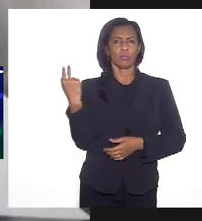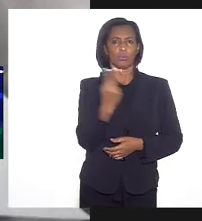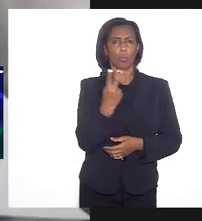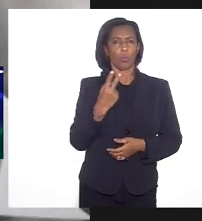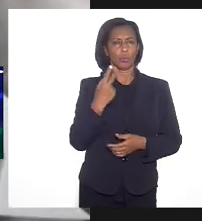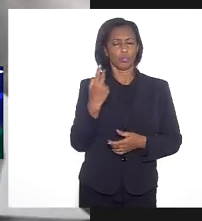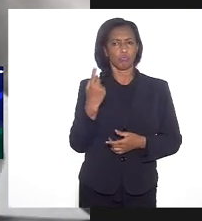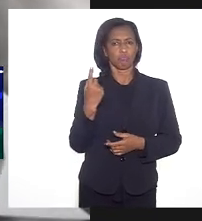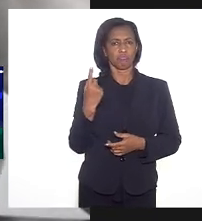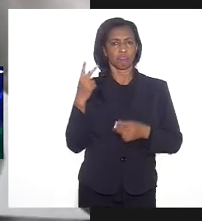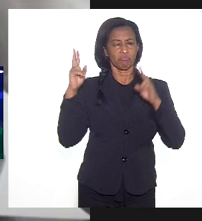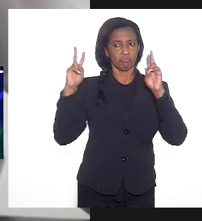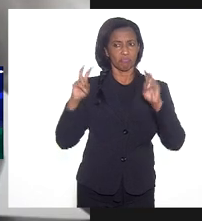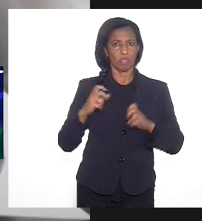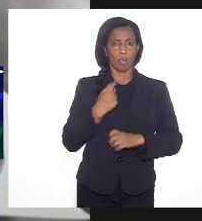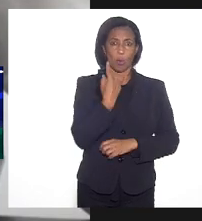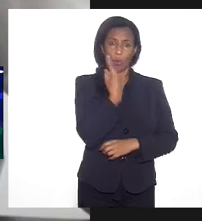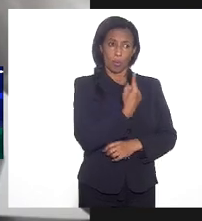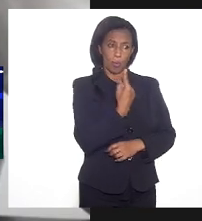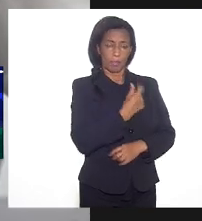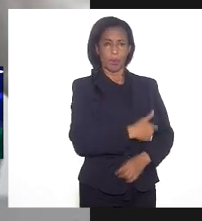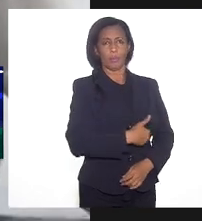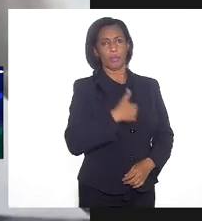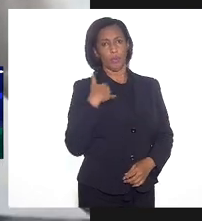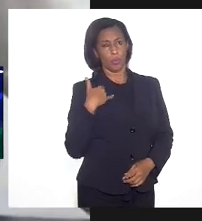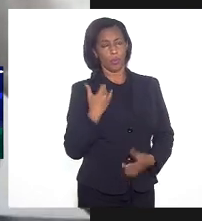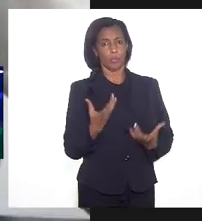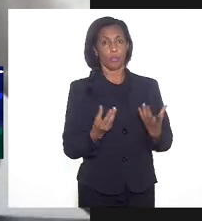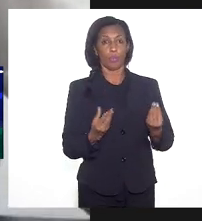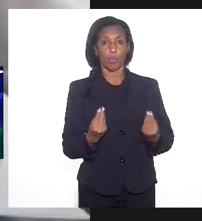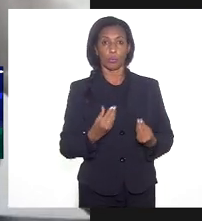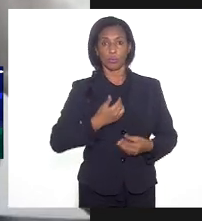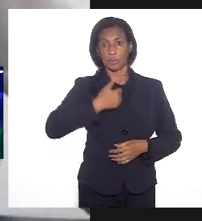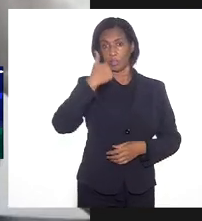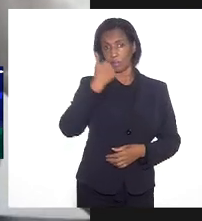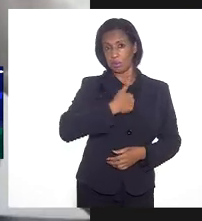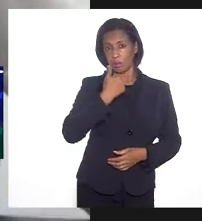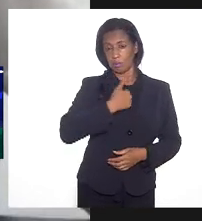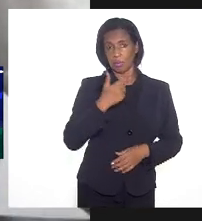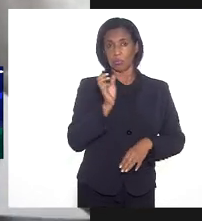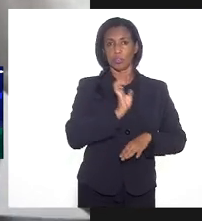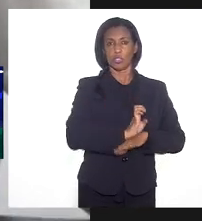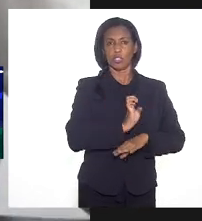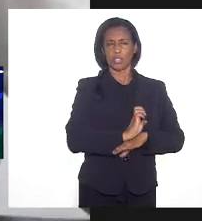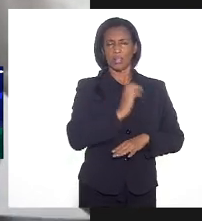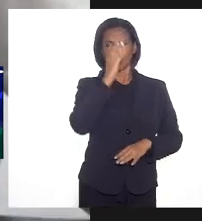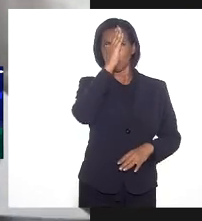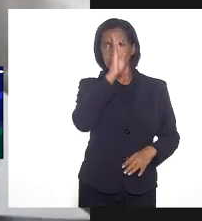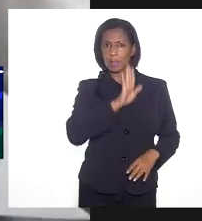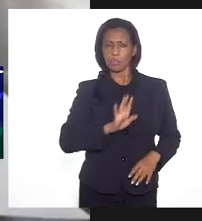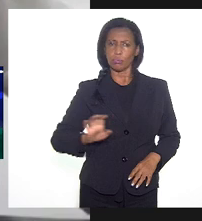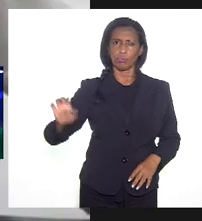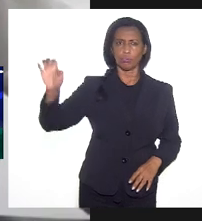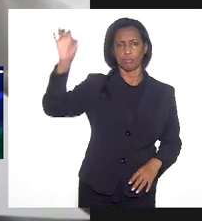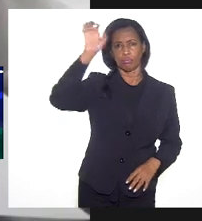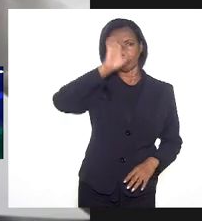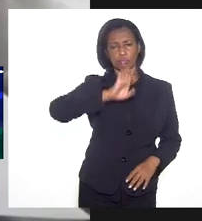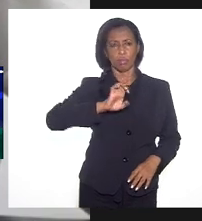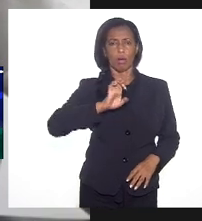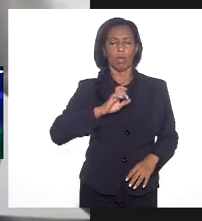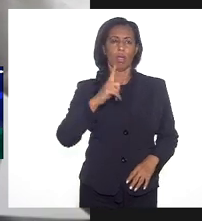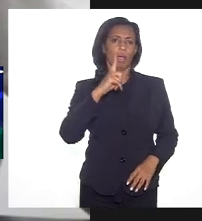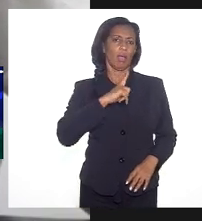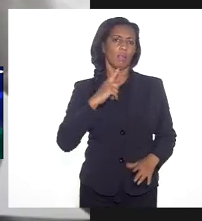doméstica o primeiro a qual eu muito me orgulho de ter sido o primeiro Estado do Brasil a aderir